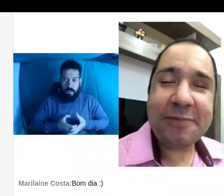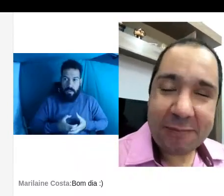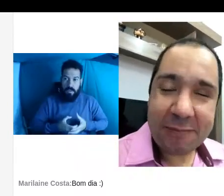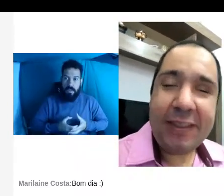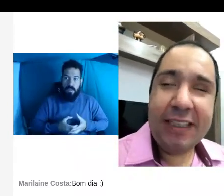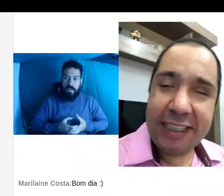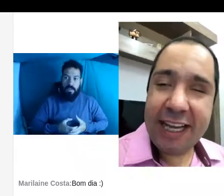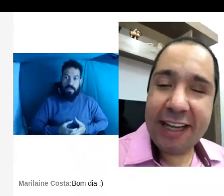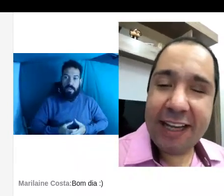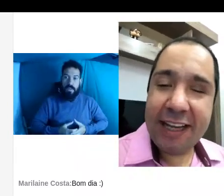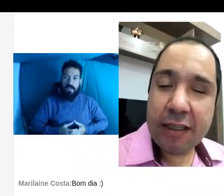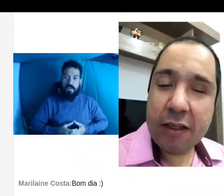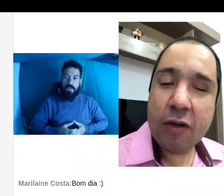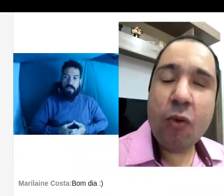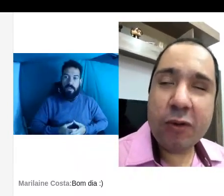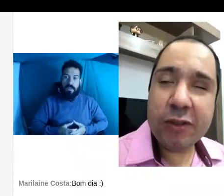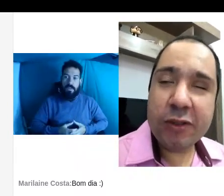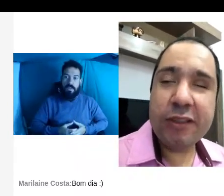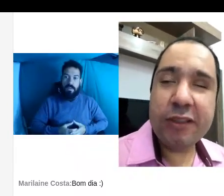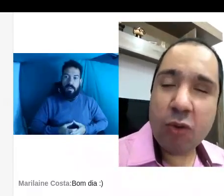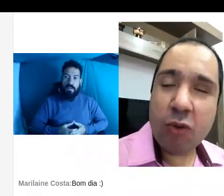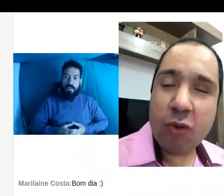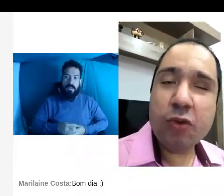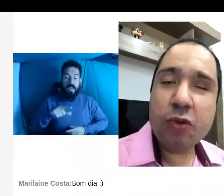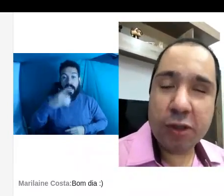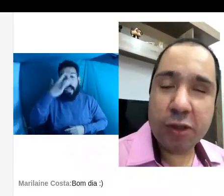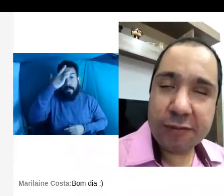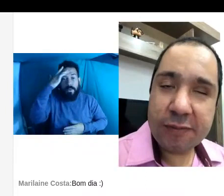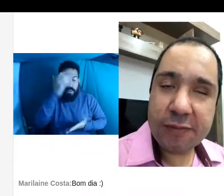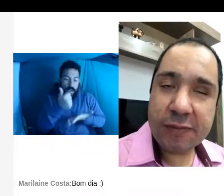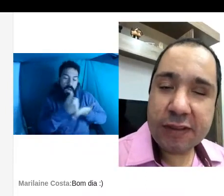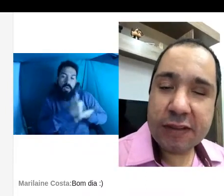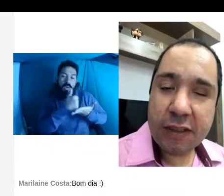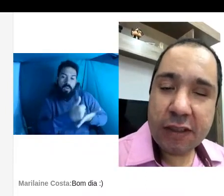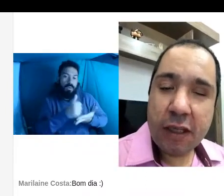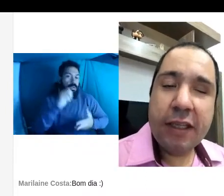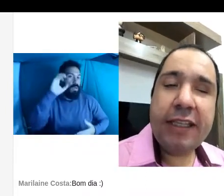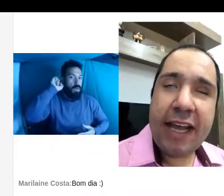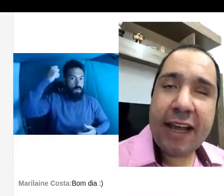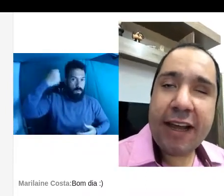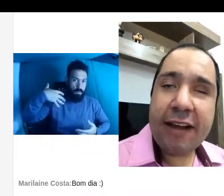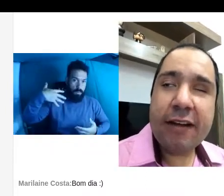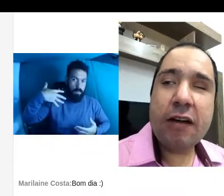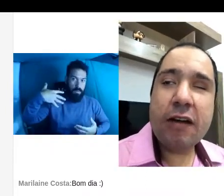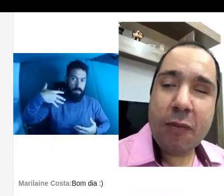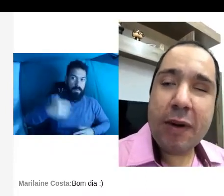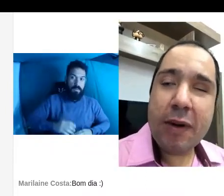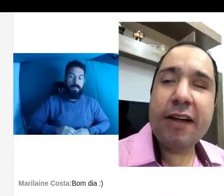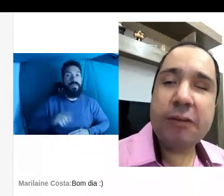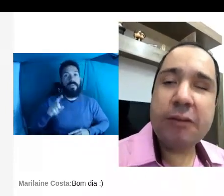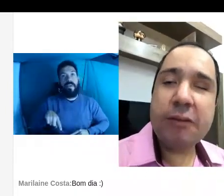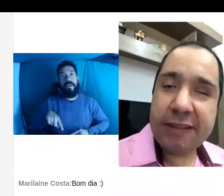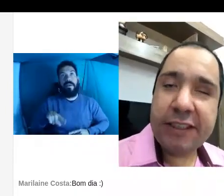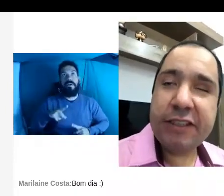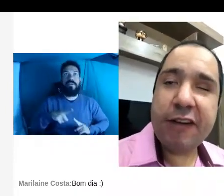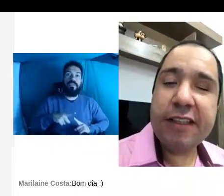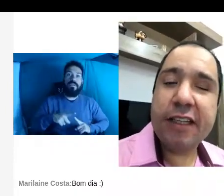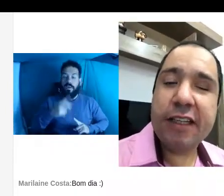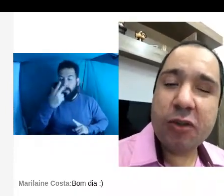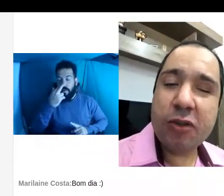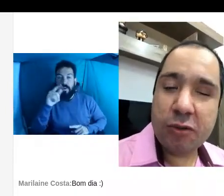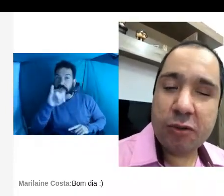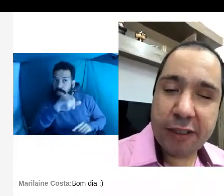que é o auditor consultor, que é uma espécie de validador